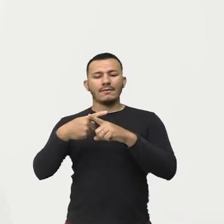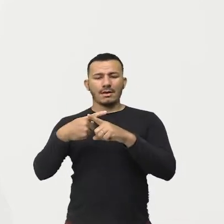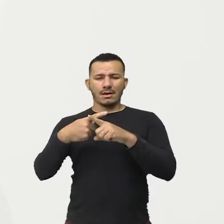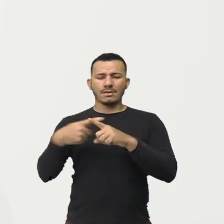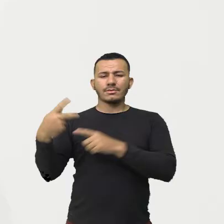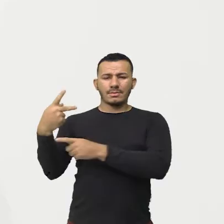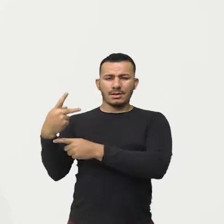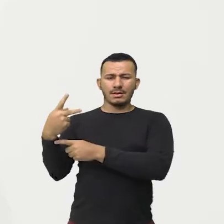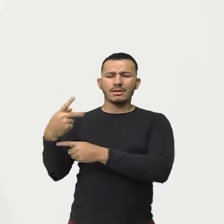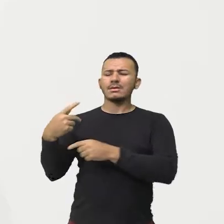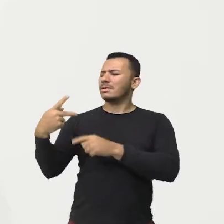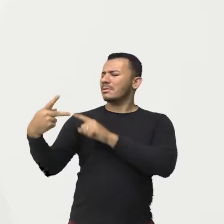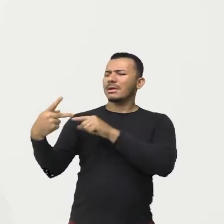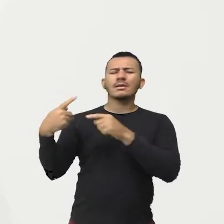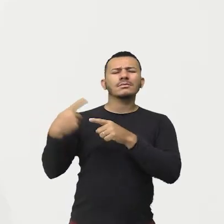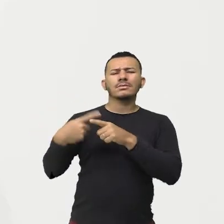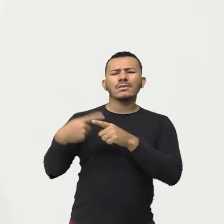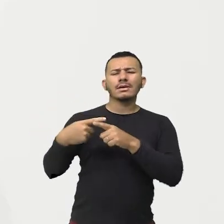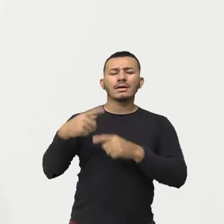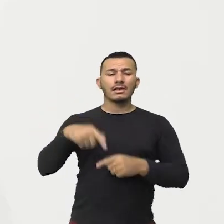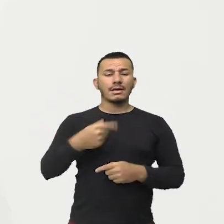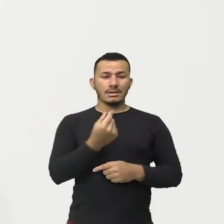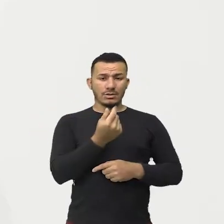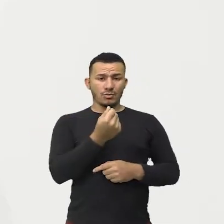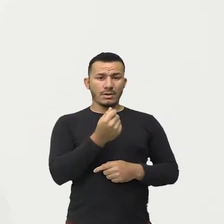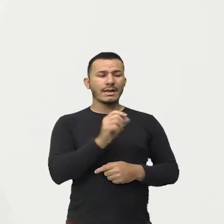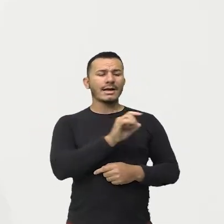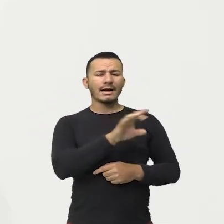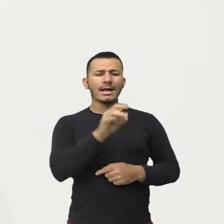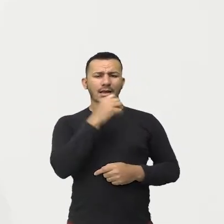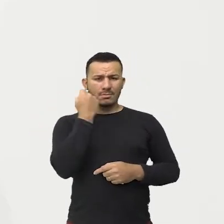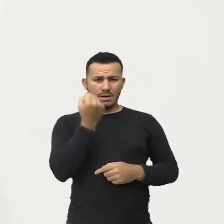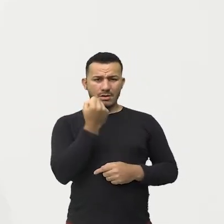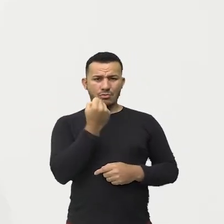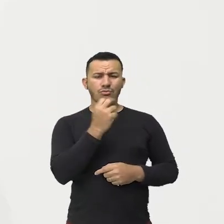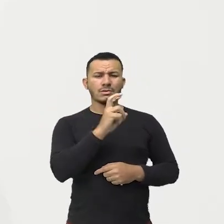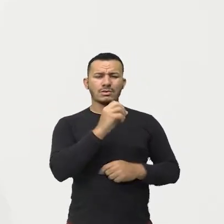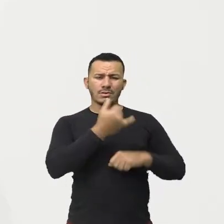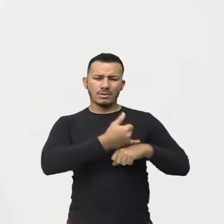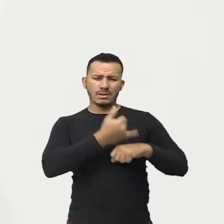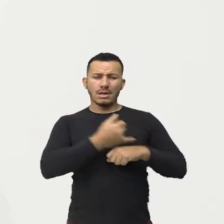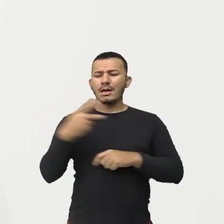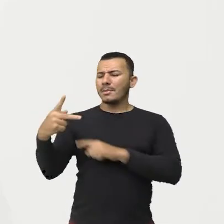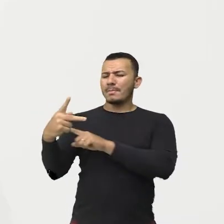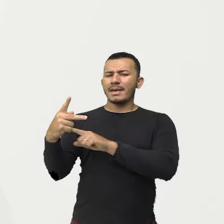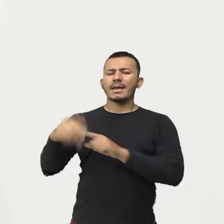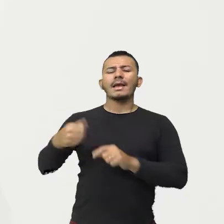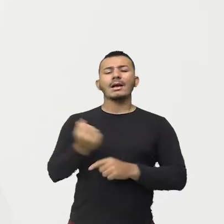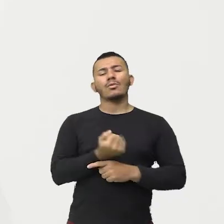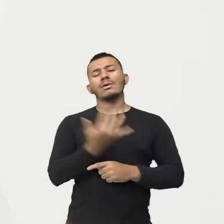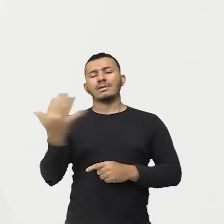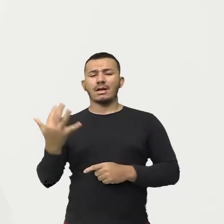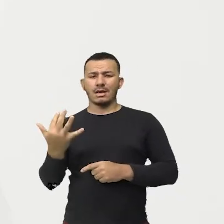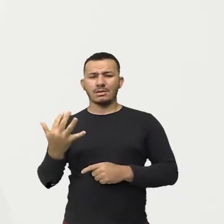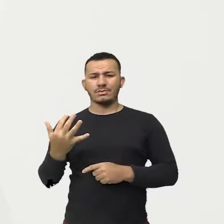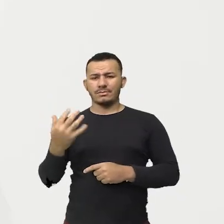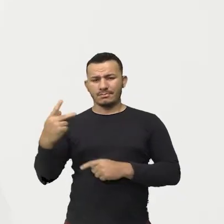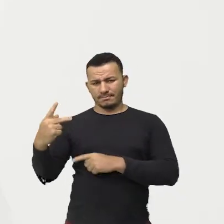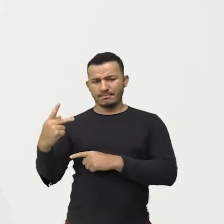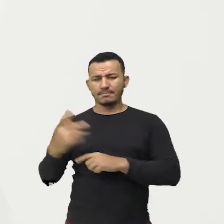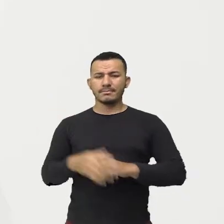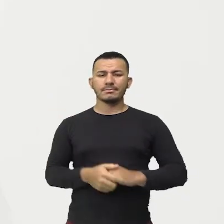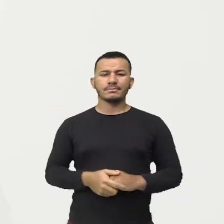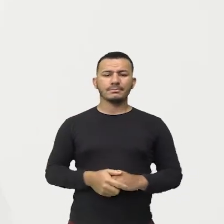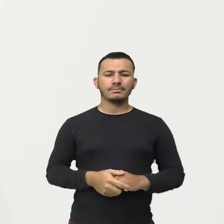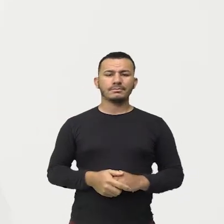50 centavos vezes P, por quê? 50 centavos é o valor de um pão, multiplicado pelo P, que será a quantidade de pães. Imagina só, vamos